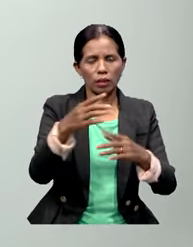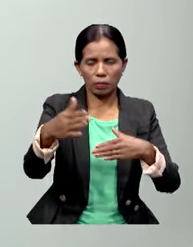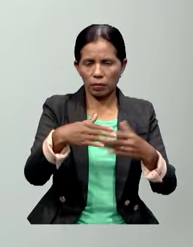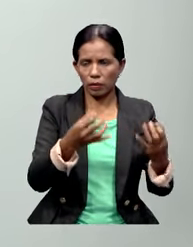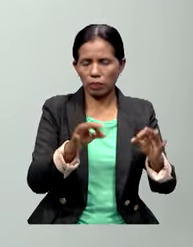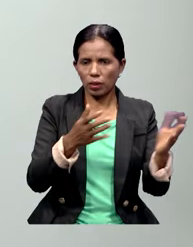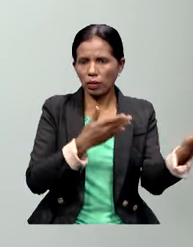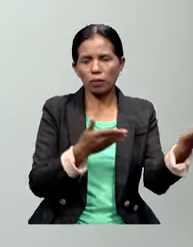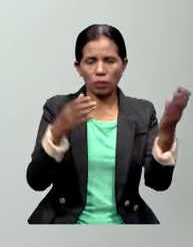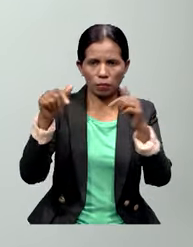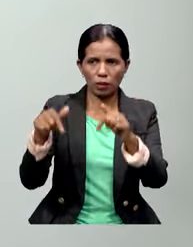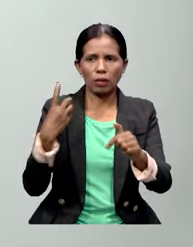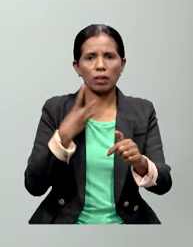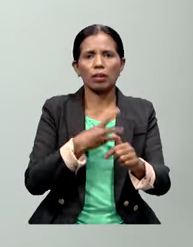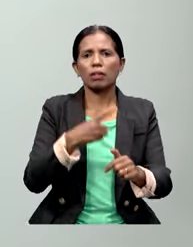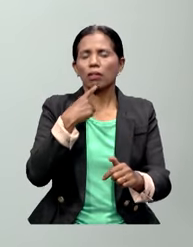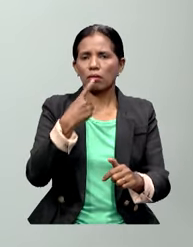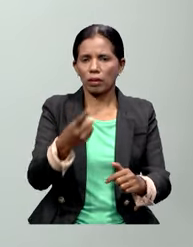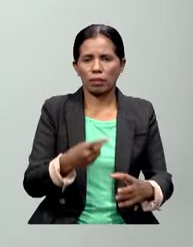dia. Então, ita to hate te kata